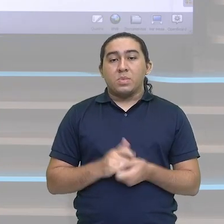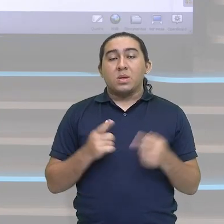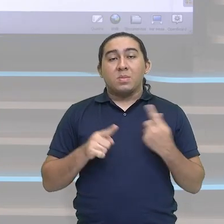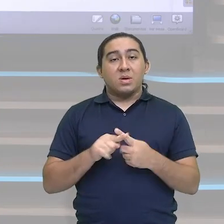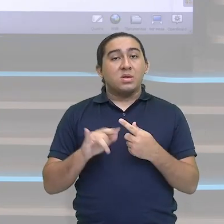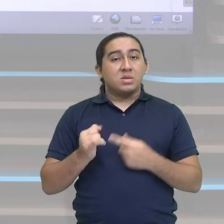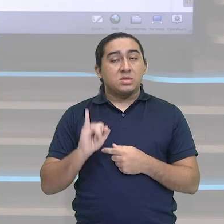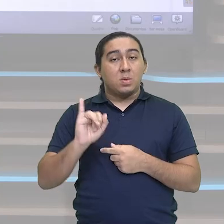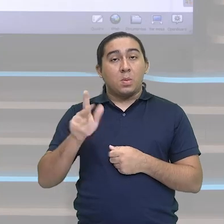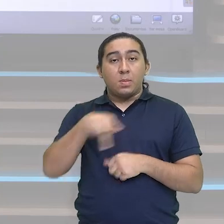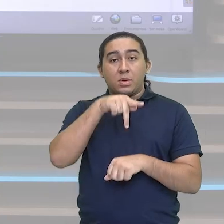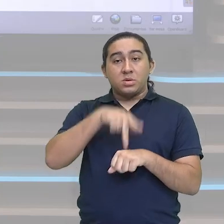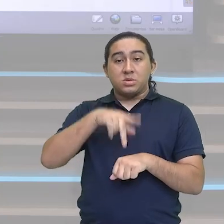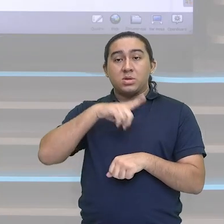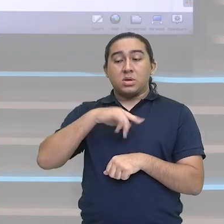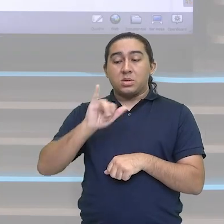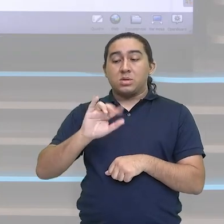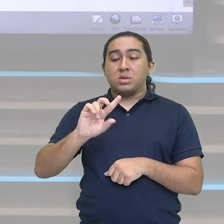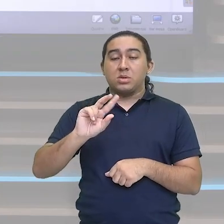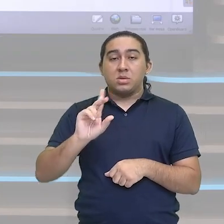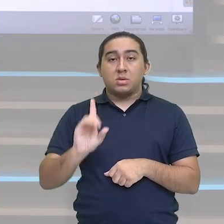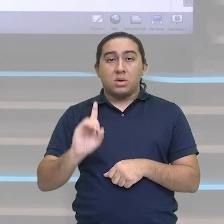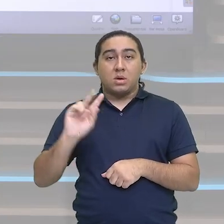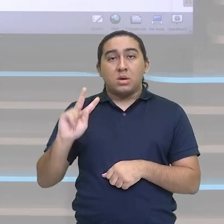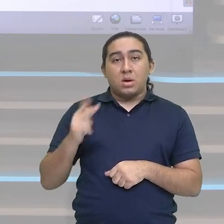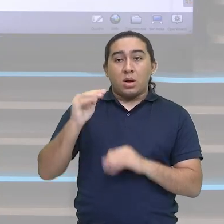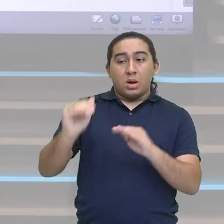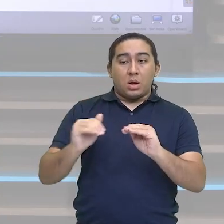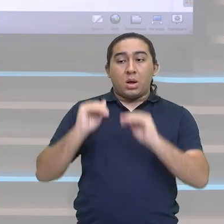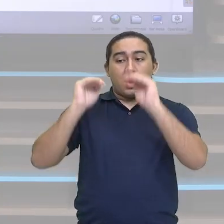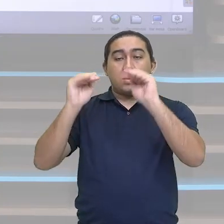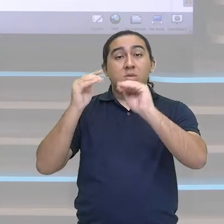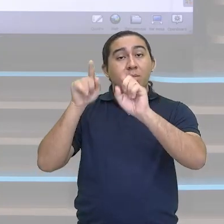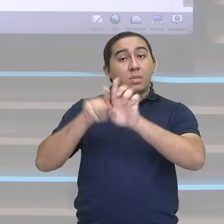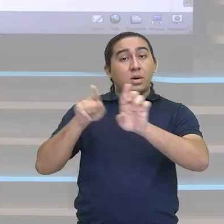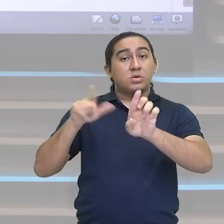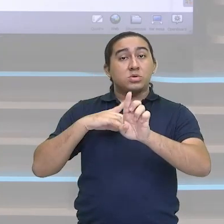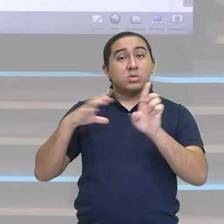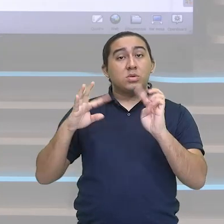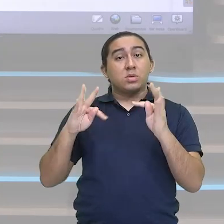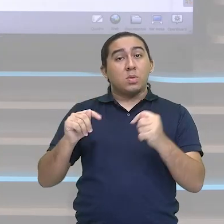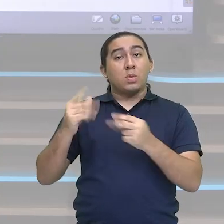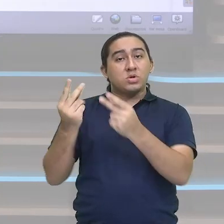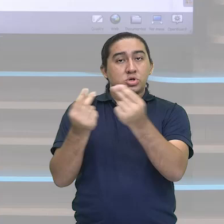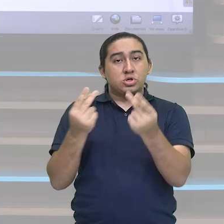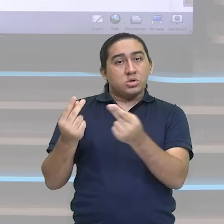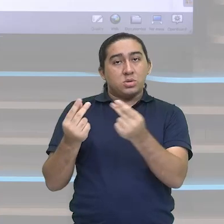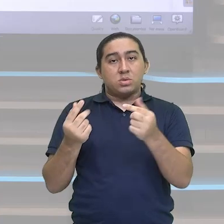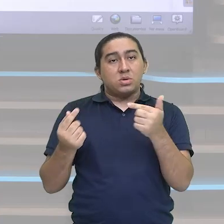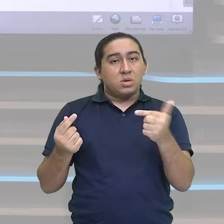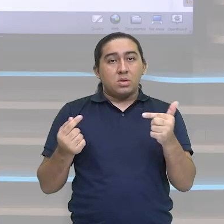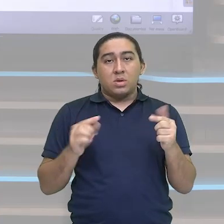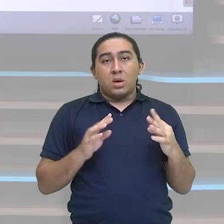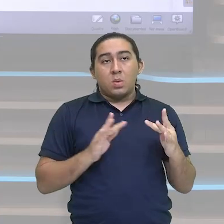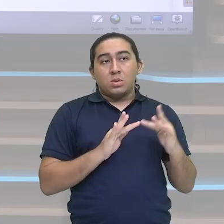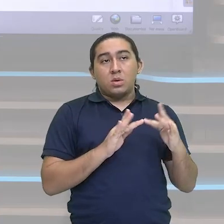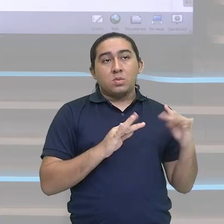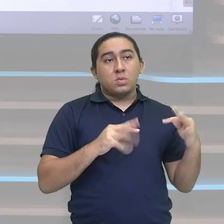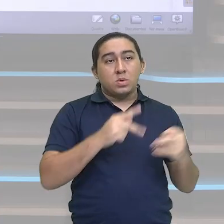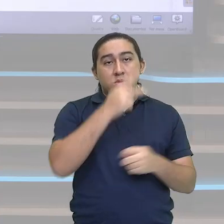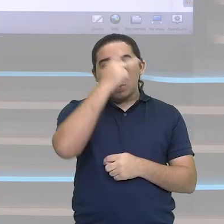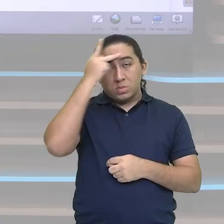de IDH muito alto, sendo que todo esse dinheiro, toda essa qualidade de vida aí não está chegando em todo mundo,